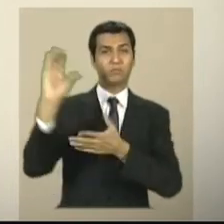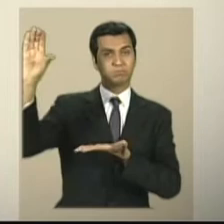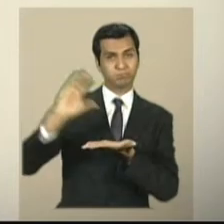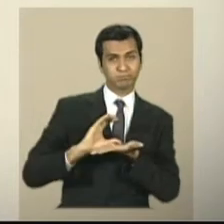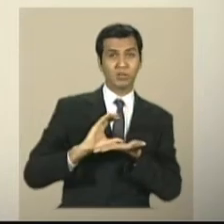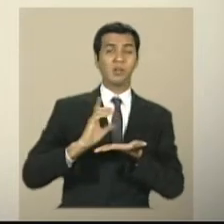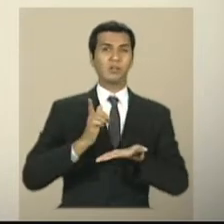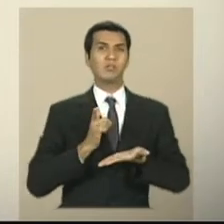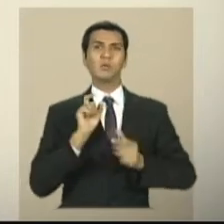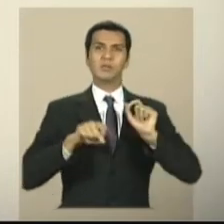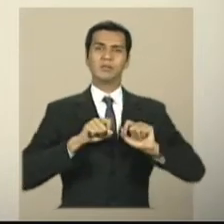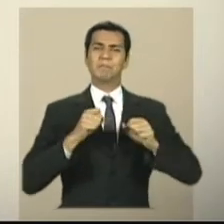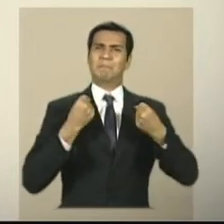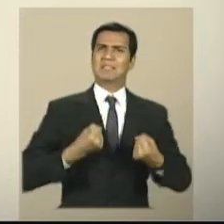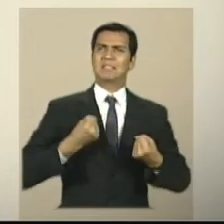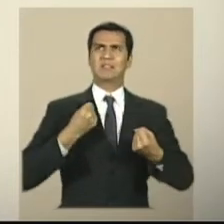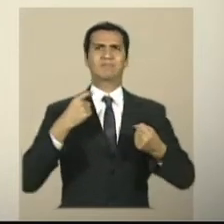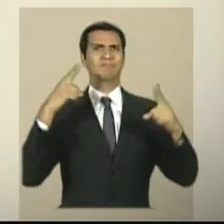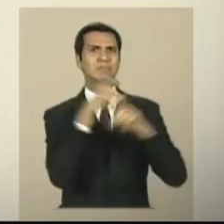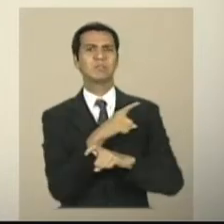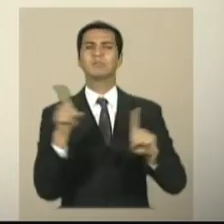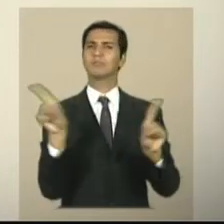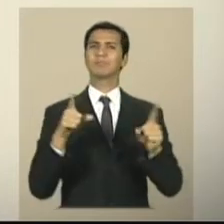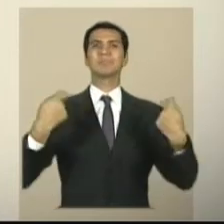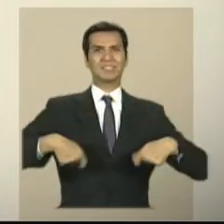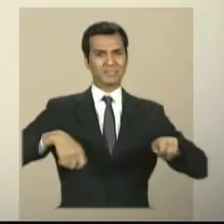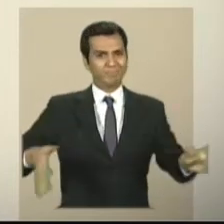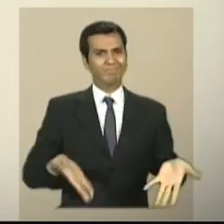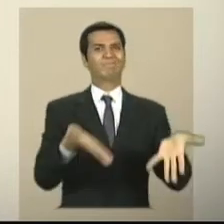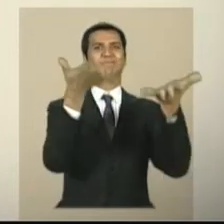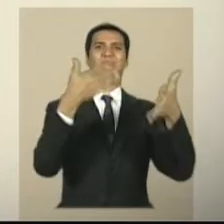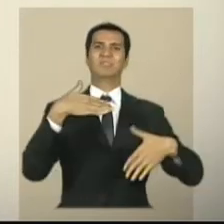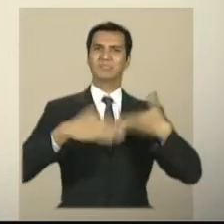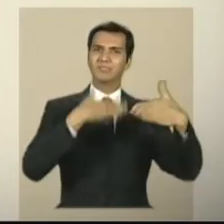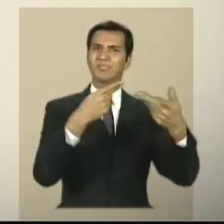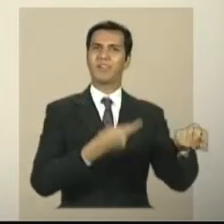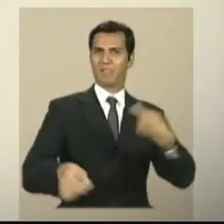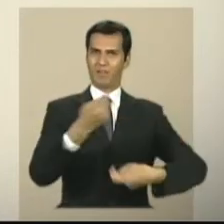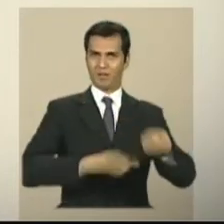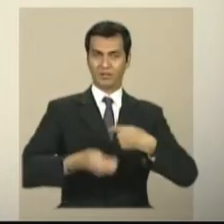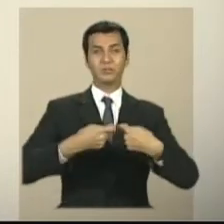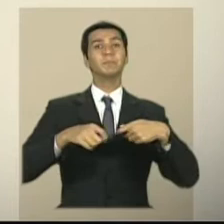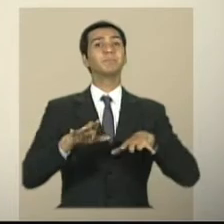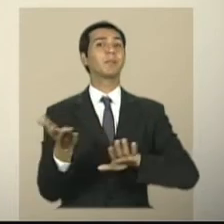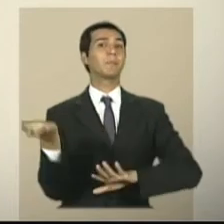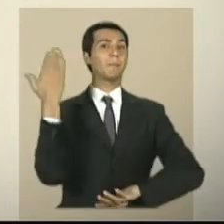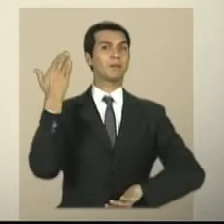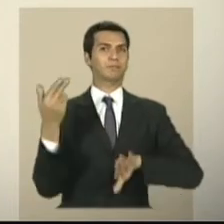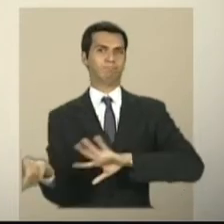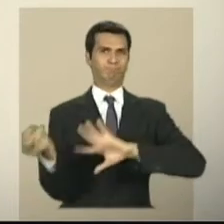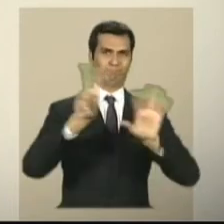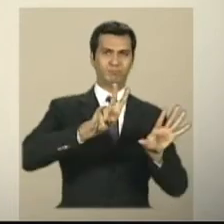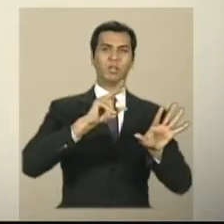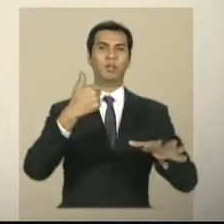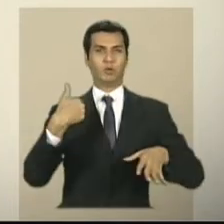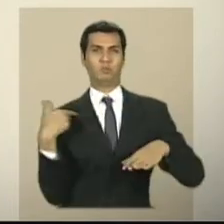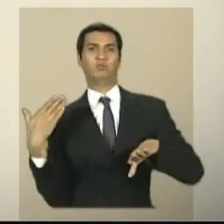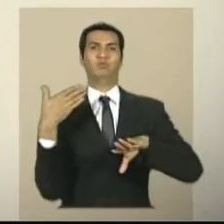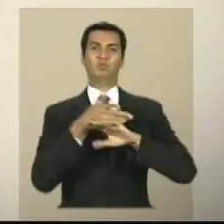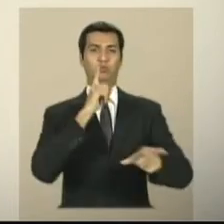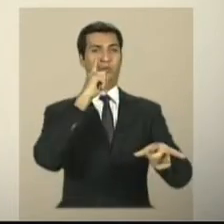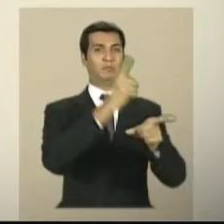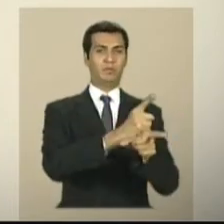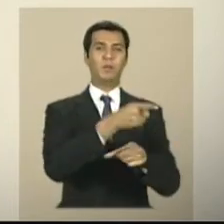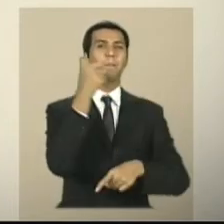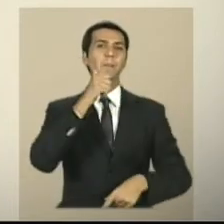para impulsionar os pequenos negócios na semana passada no dia do lançamento do programa crescer eu estive com a